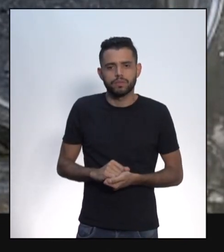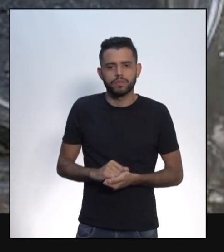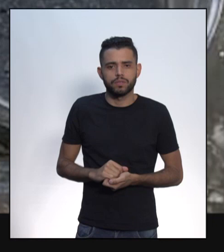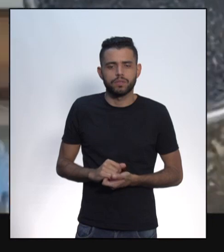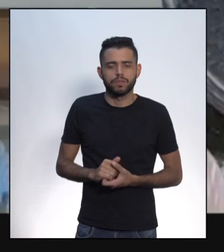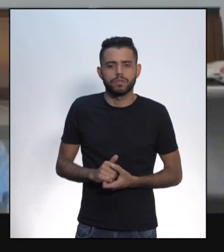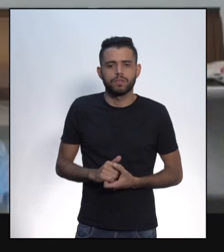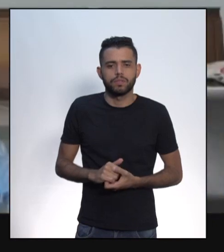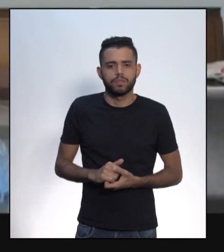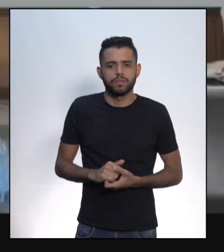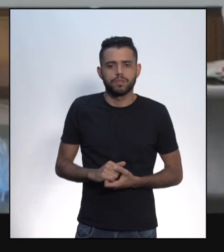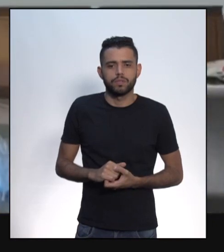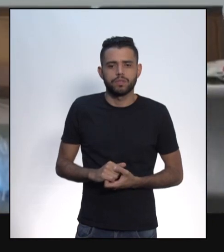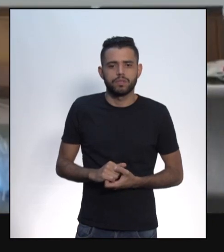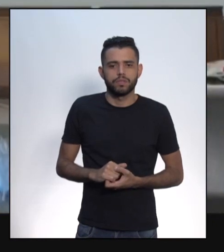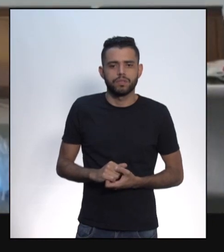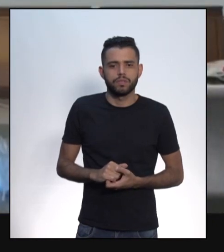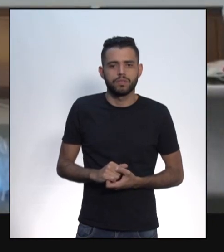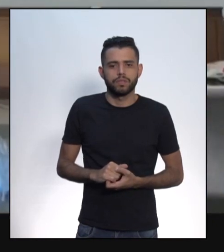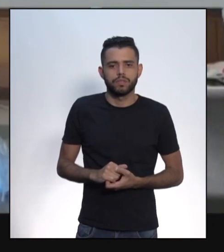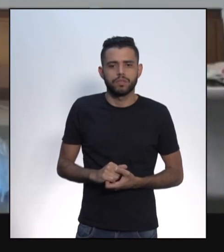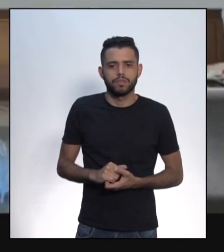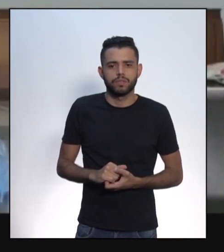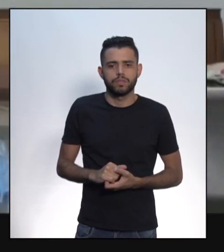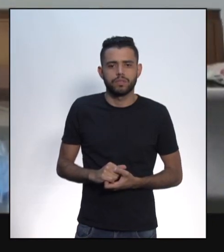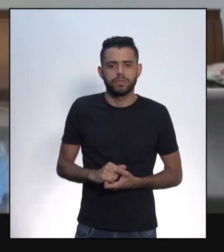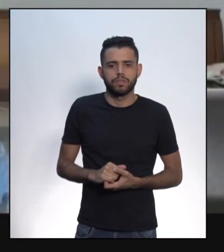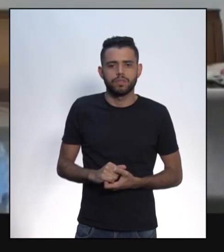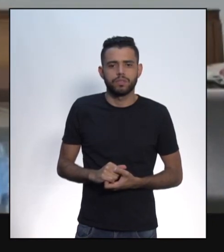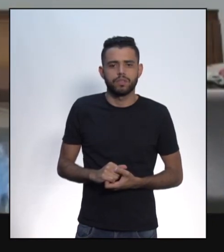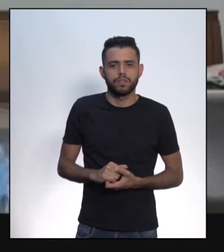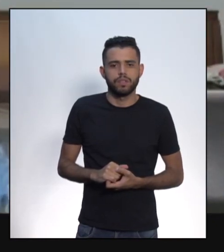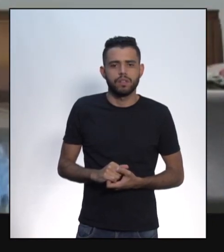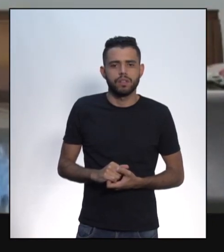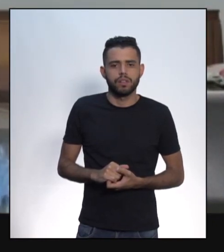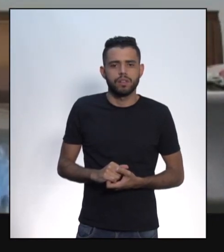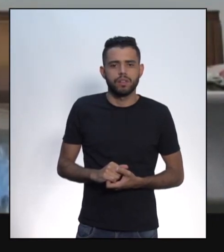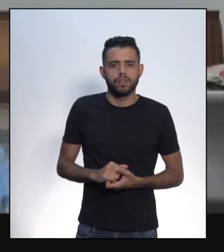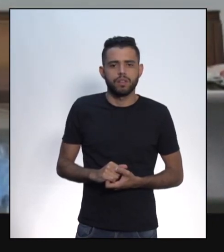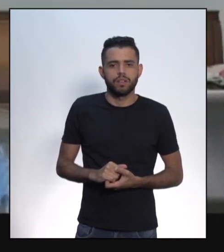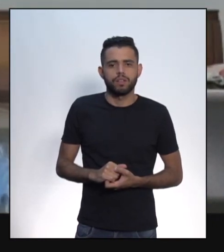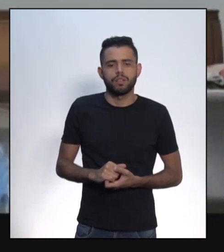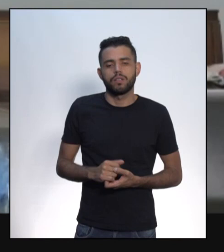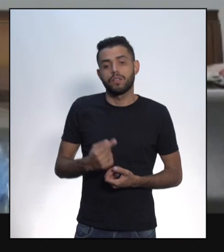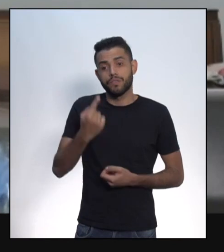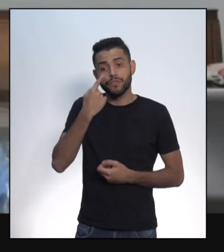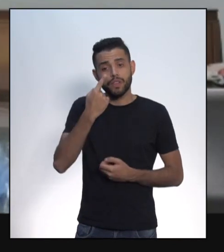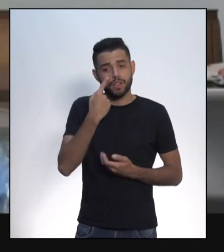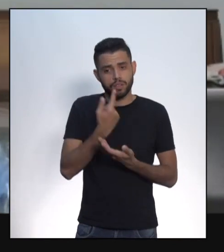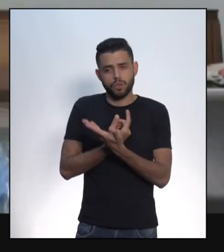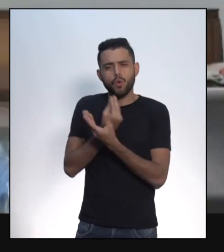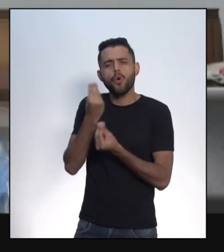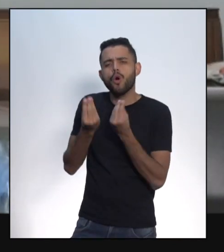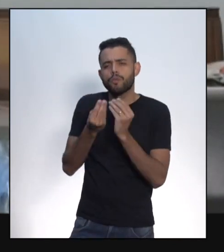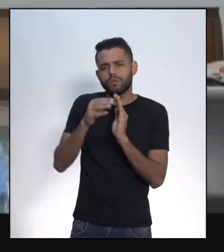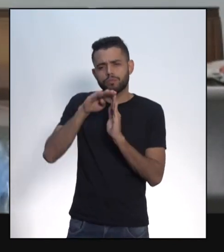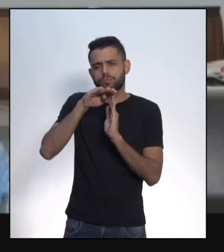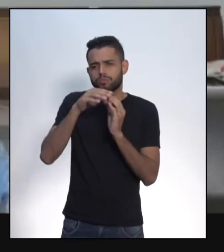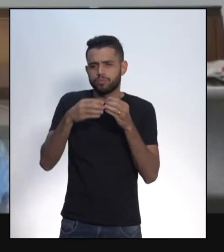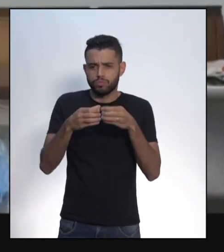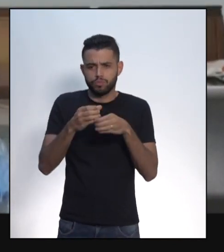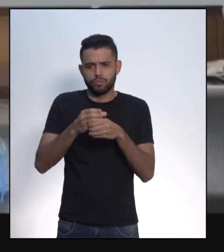A aparência do nosso filtro